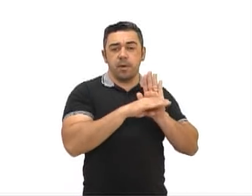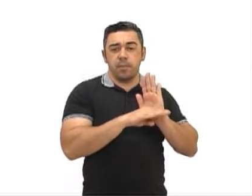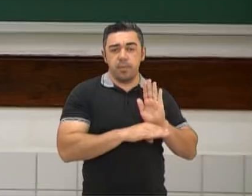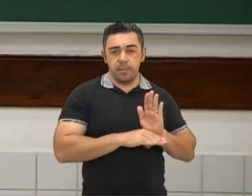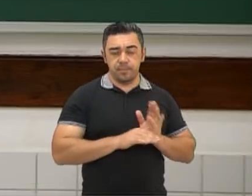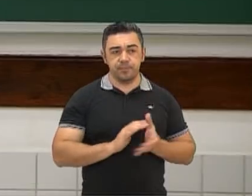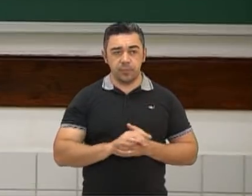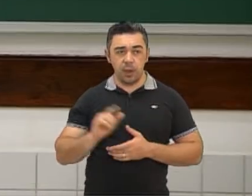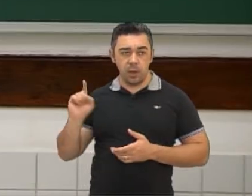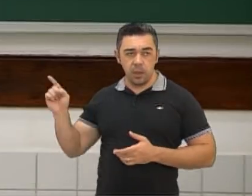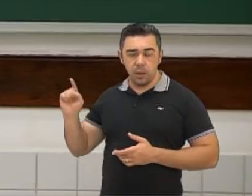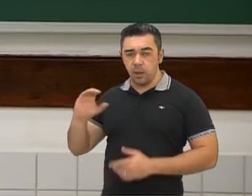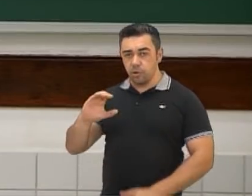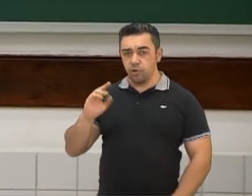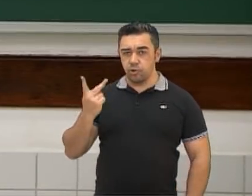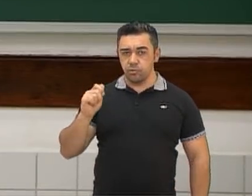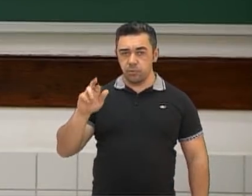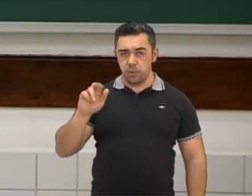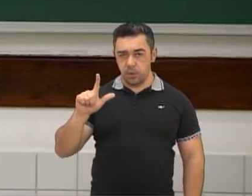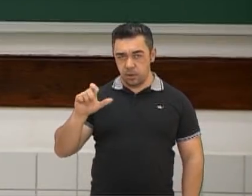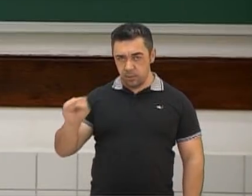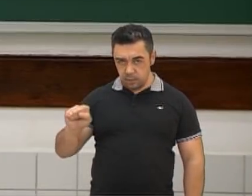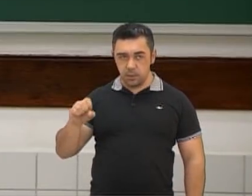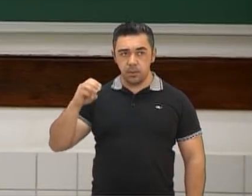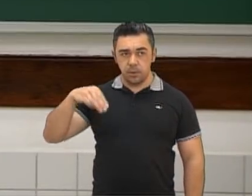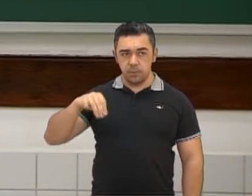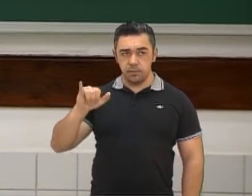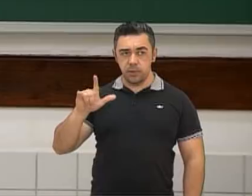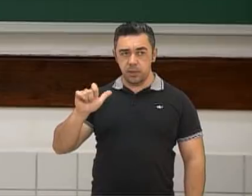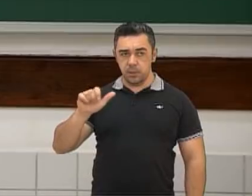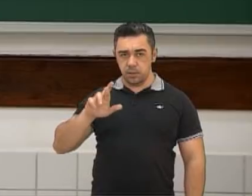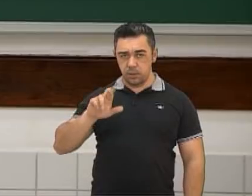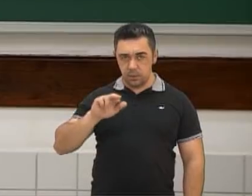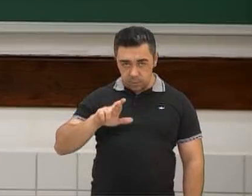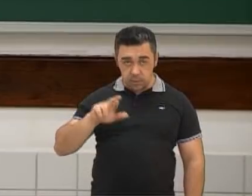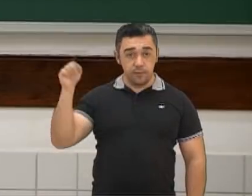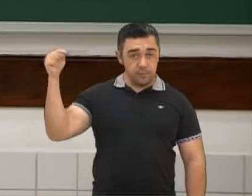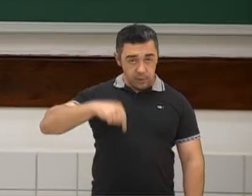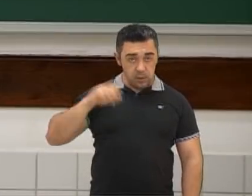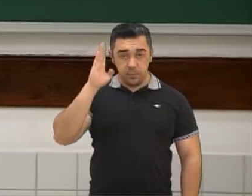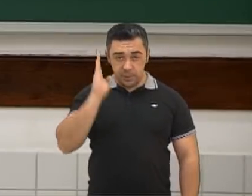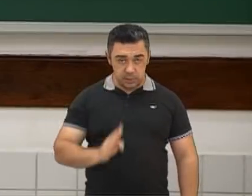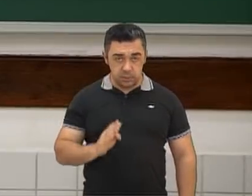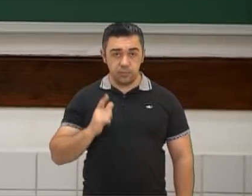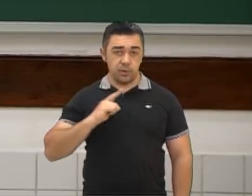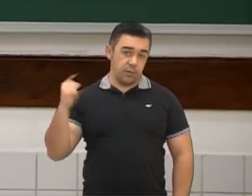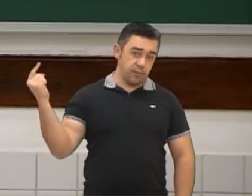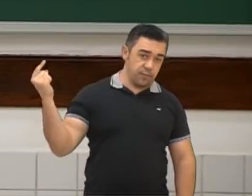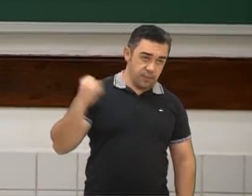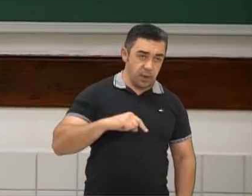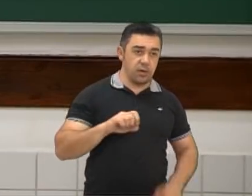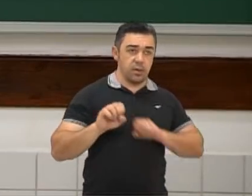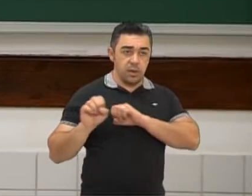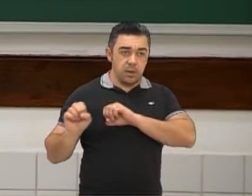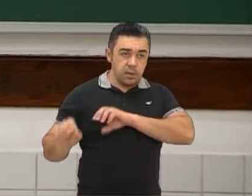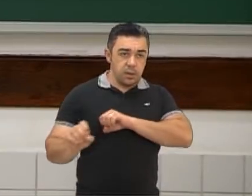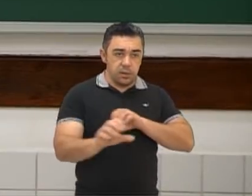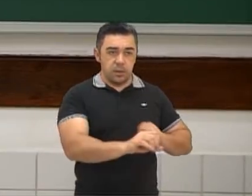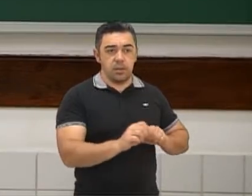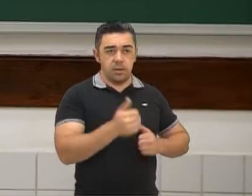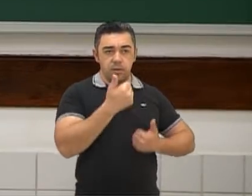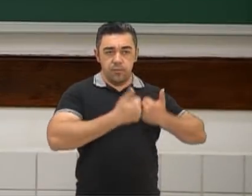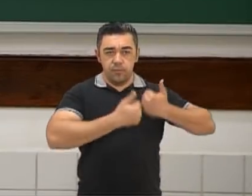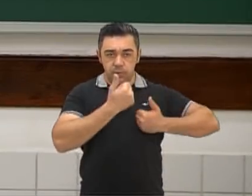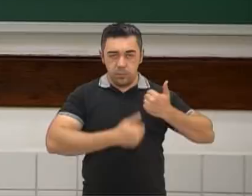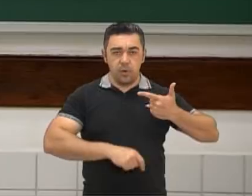dizendo que o Charles Miller, quando veio para o Brasil, né, quando veio com essa missão de divulgar o